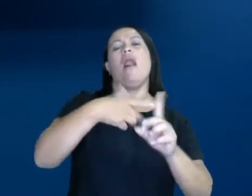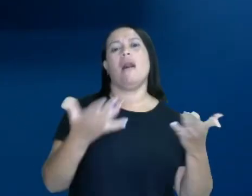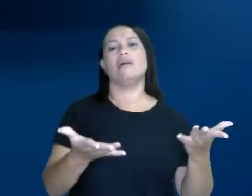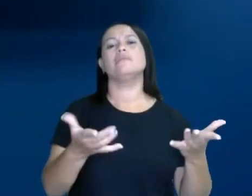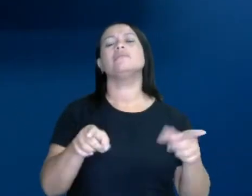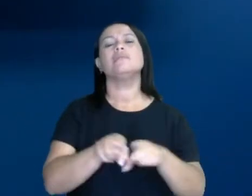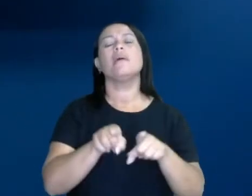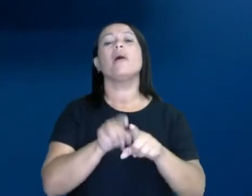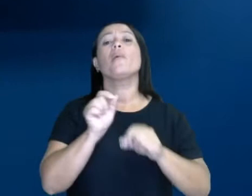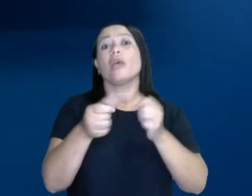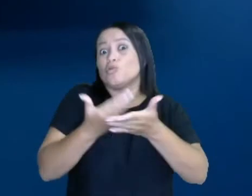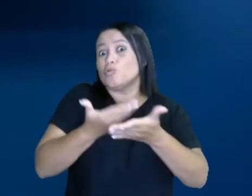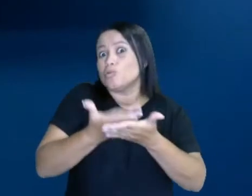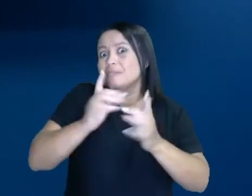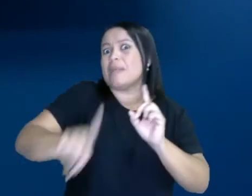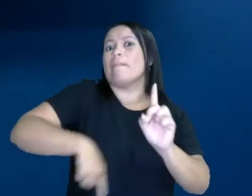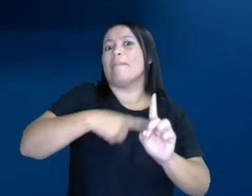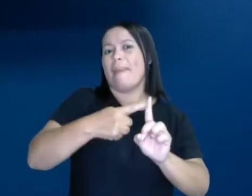assim vai